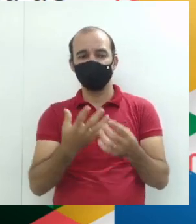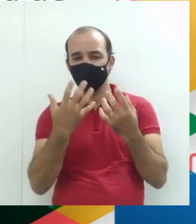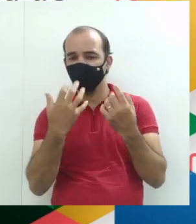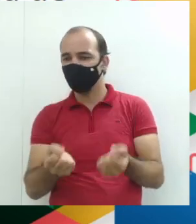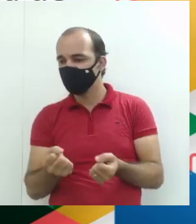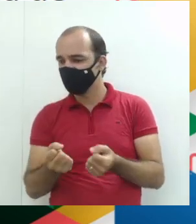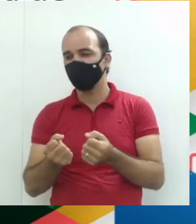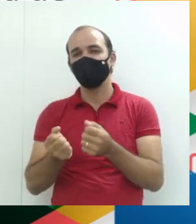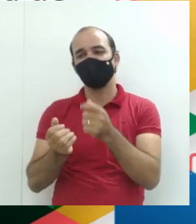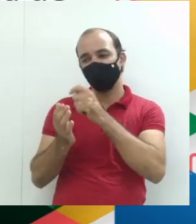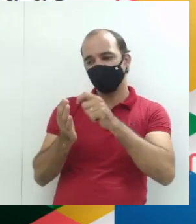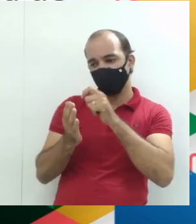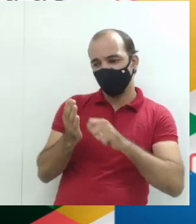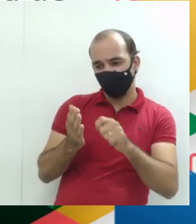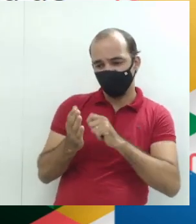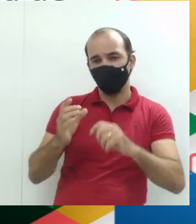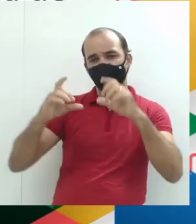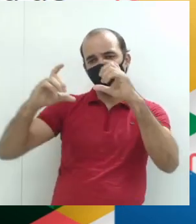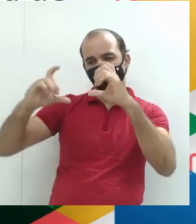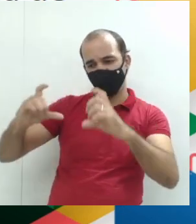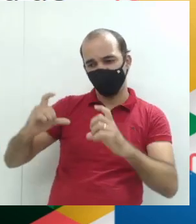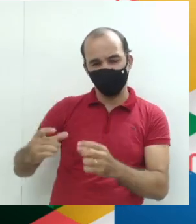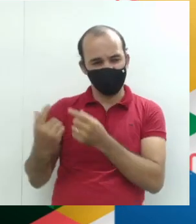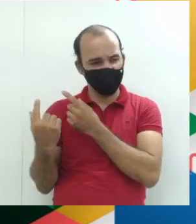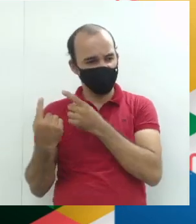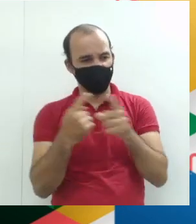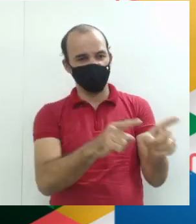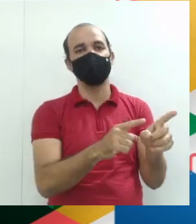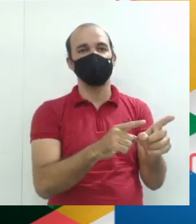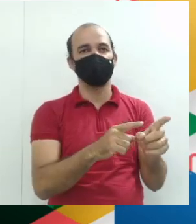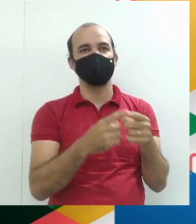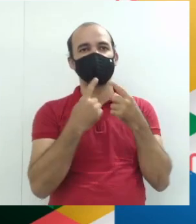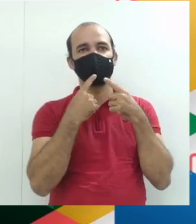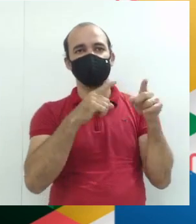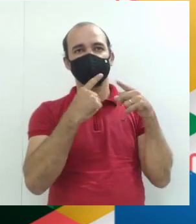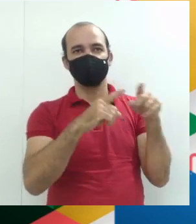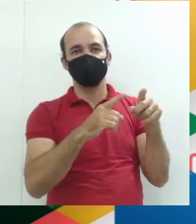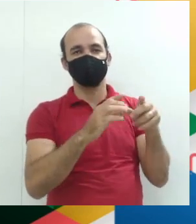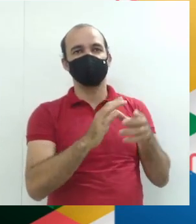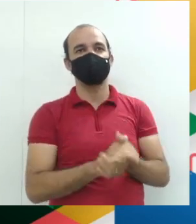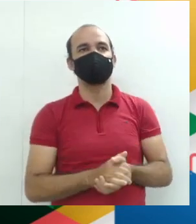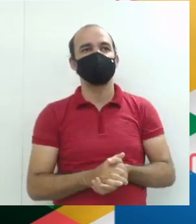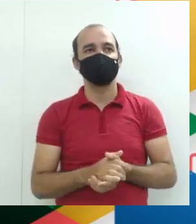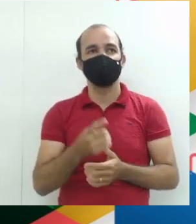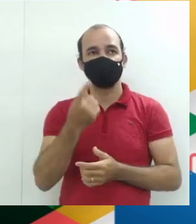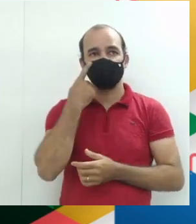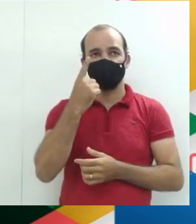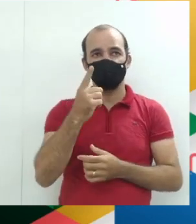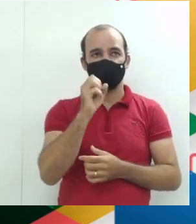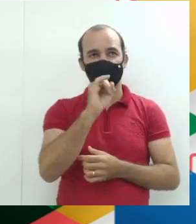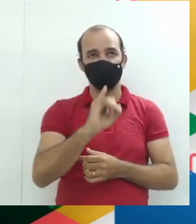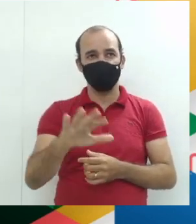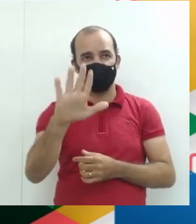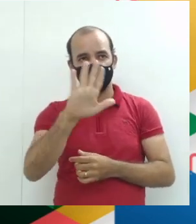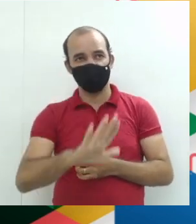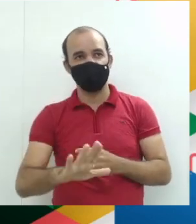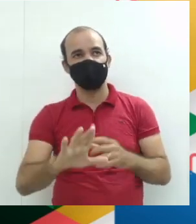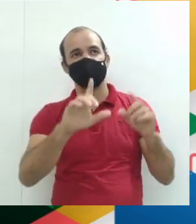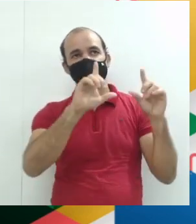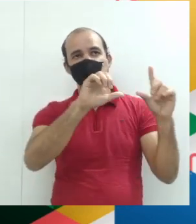que governava o nosso país nessa época. Então, olha só, aqui eu trouxe para vocês imagens no